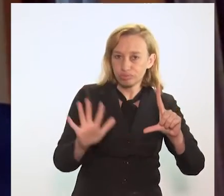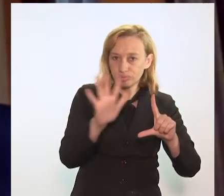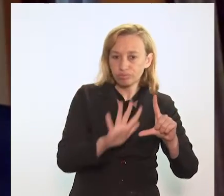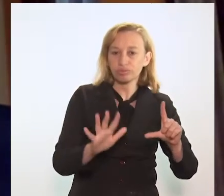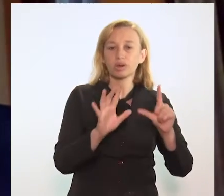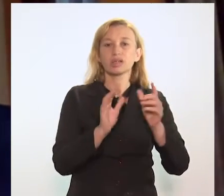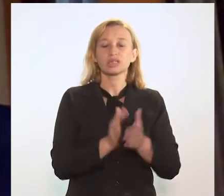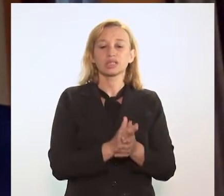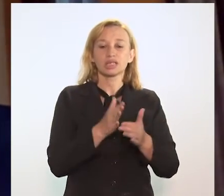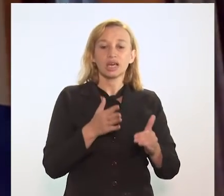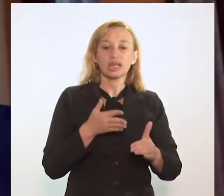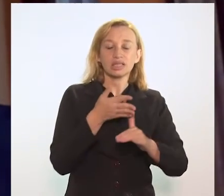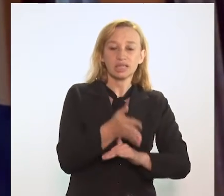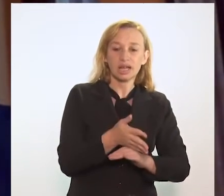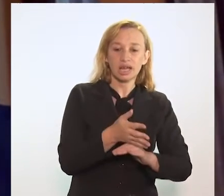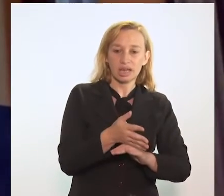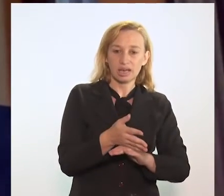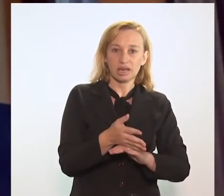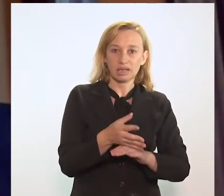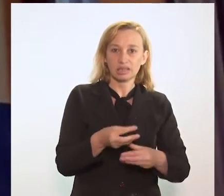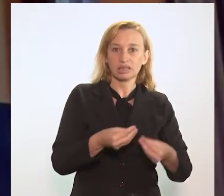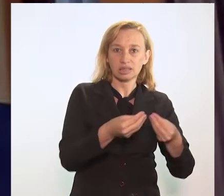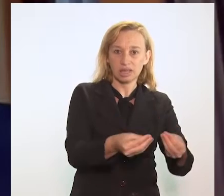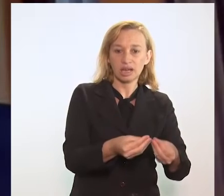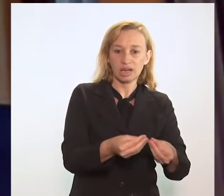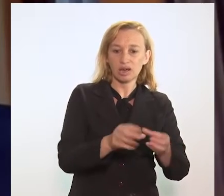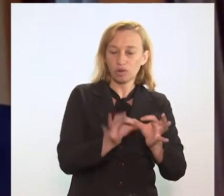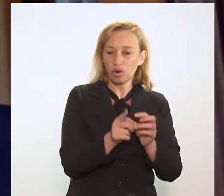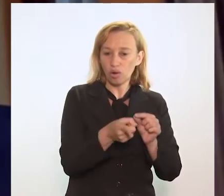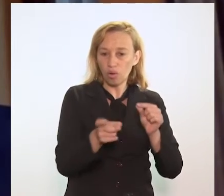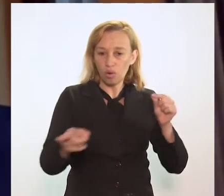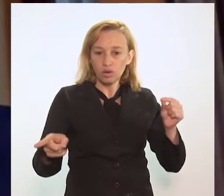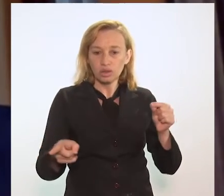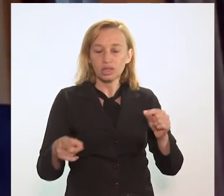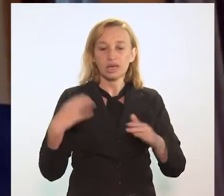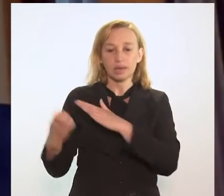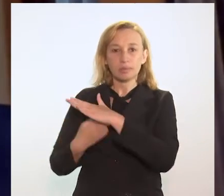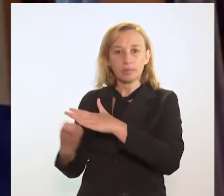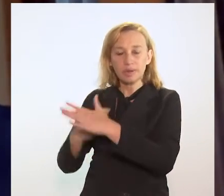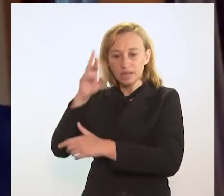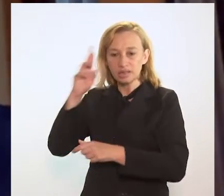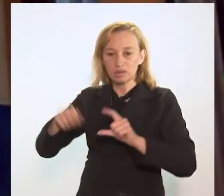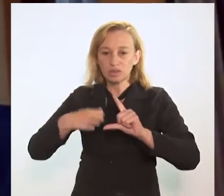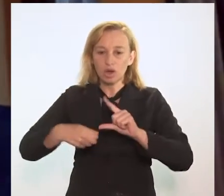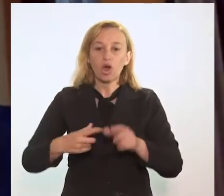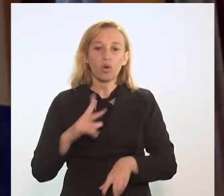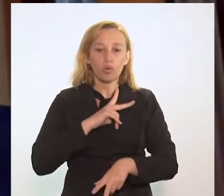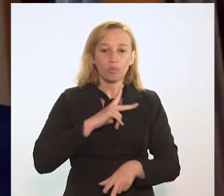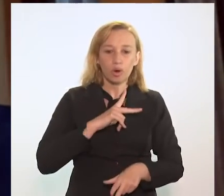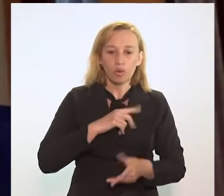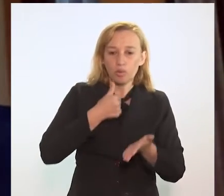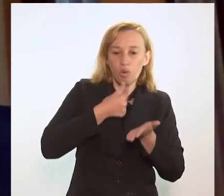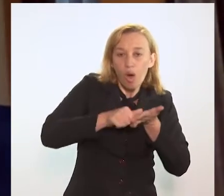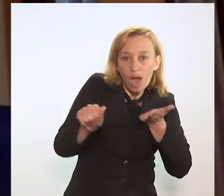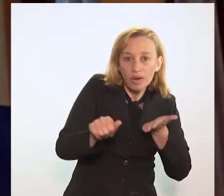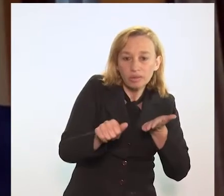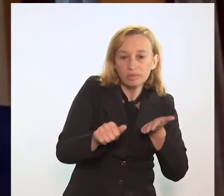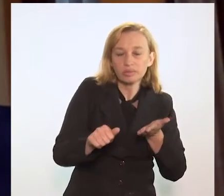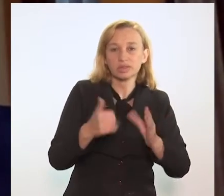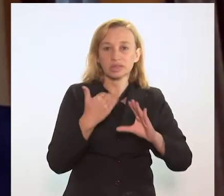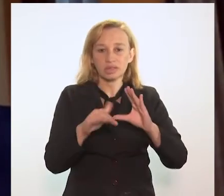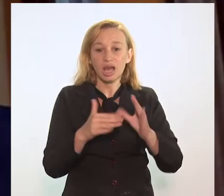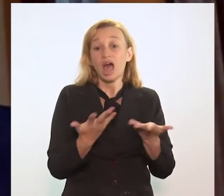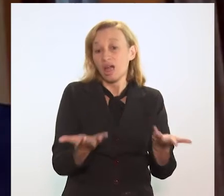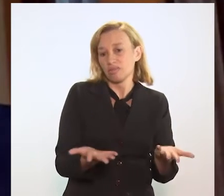de plataformas, né, que entregam à distância, vamos dizer assim, que usam alguma empresa de logística ou próprio Correios